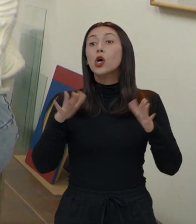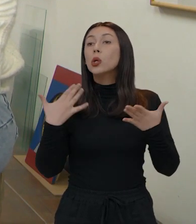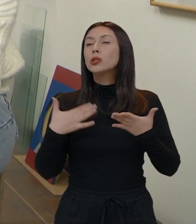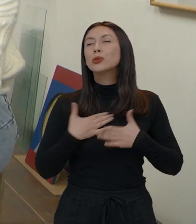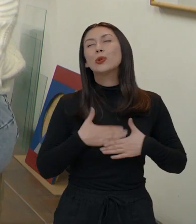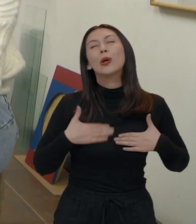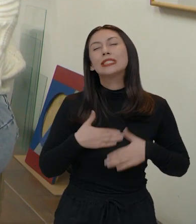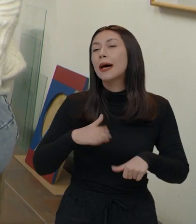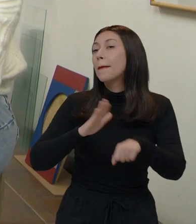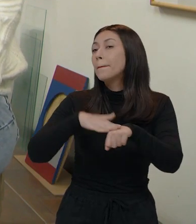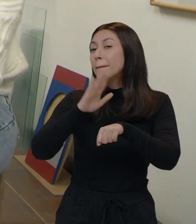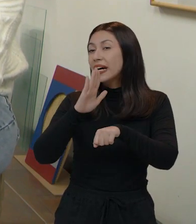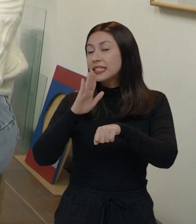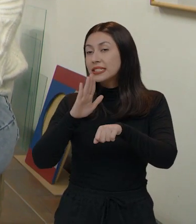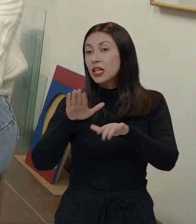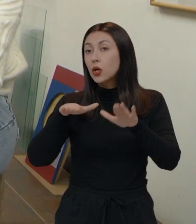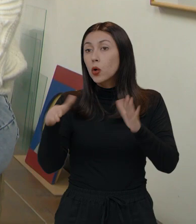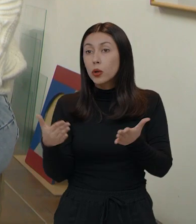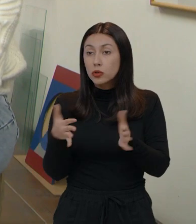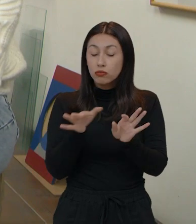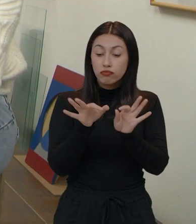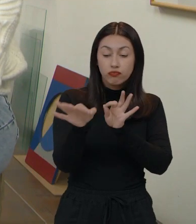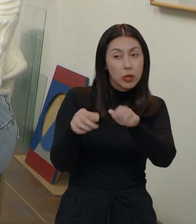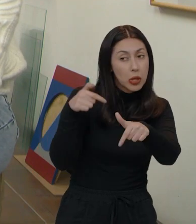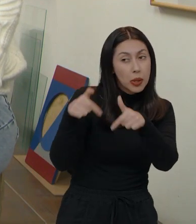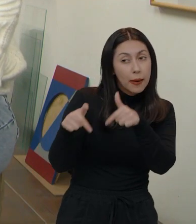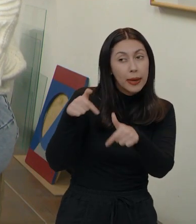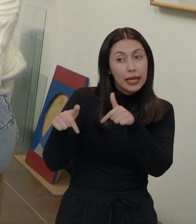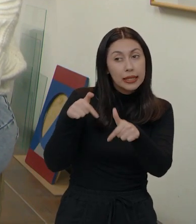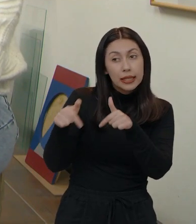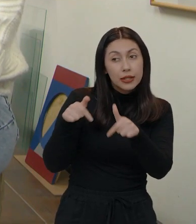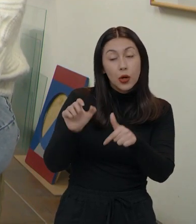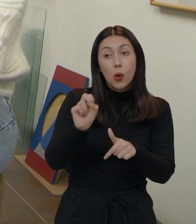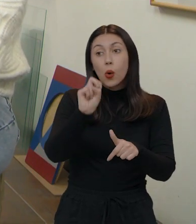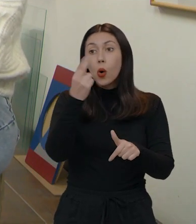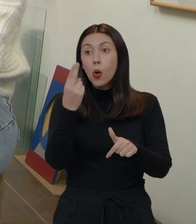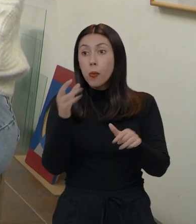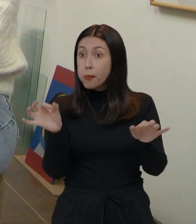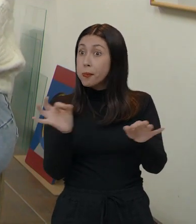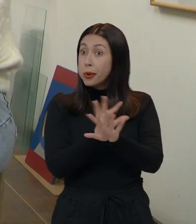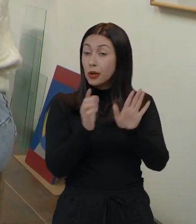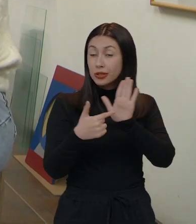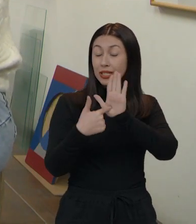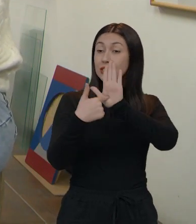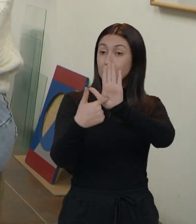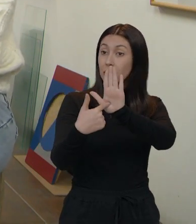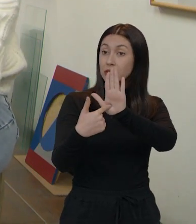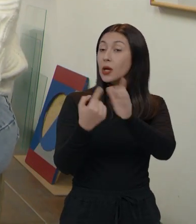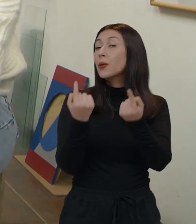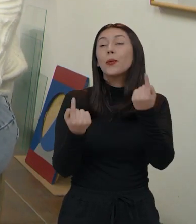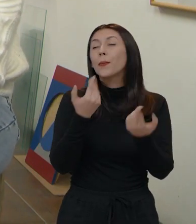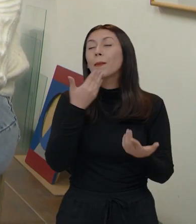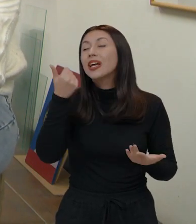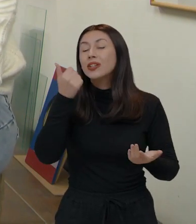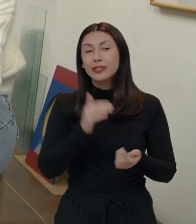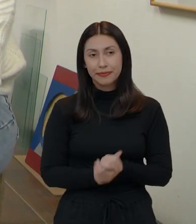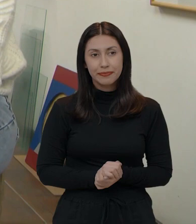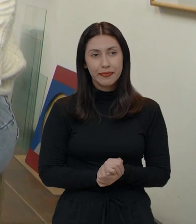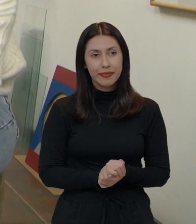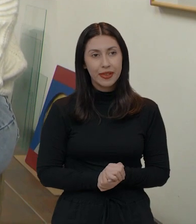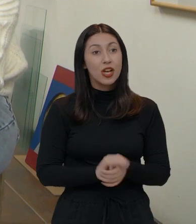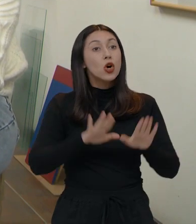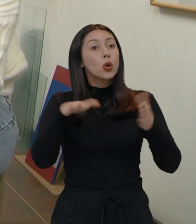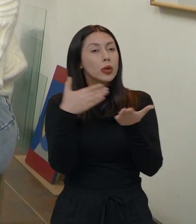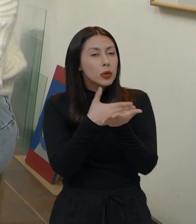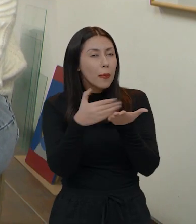você se sente melhor? Quando você está fazendo a obra? Trabalhando, né? Ou quando ela está sendo exposta? Qual que é a melhor parte? Quando